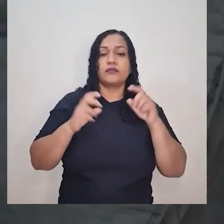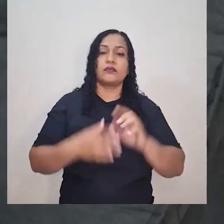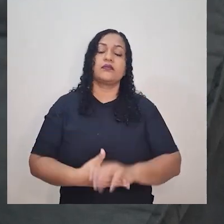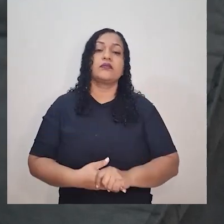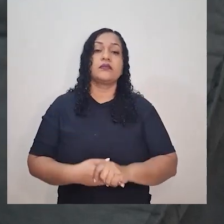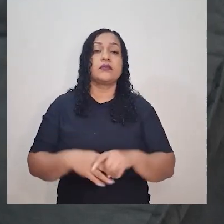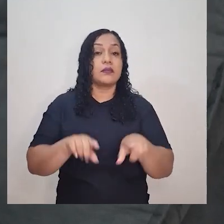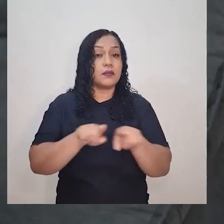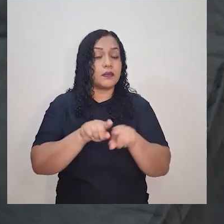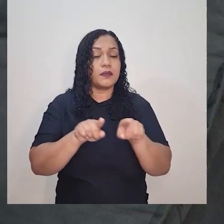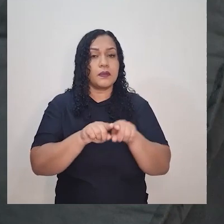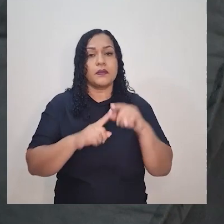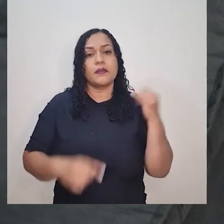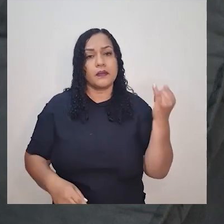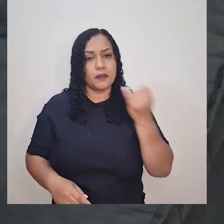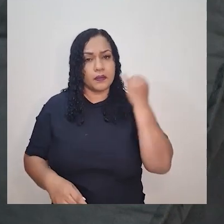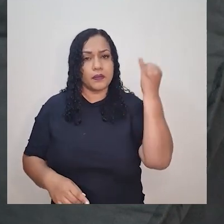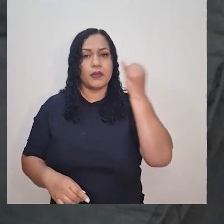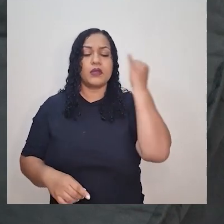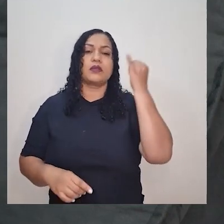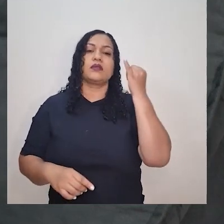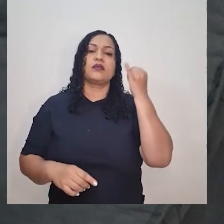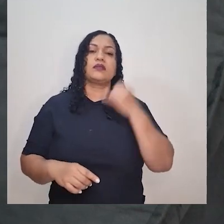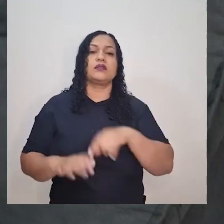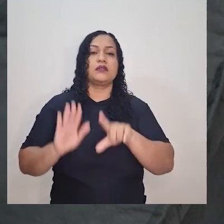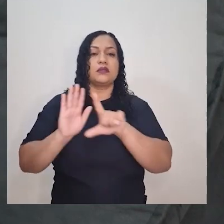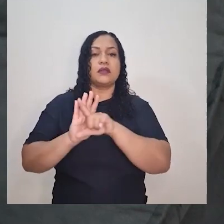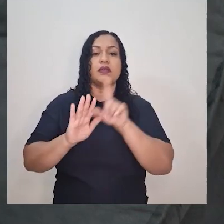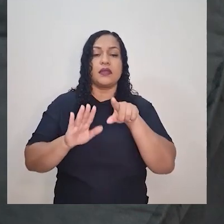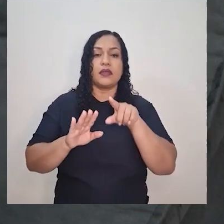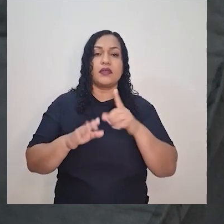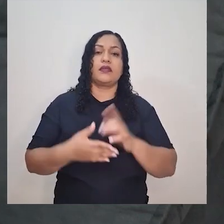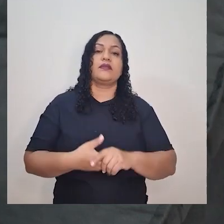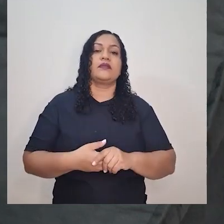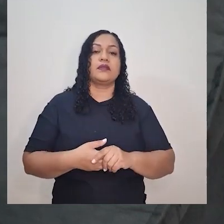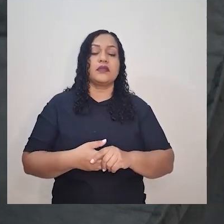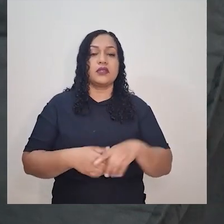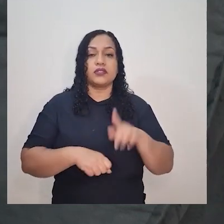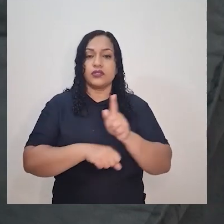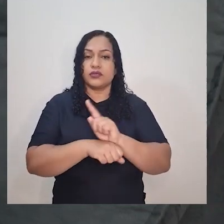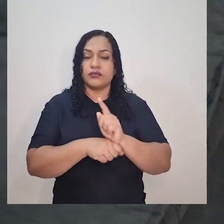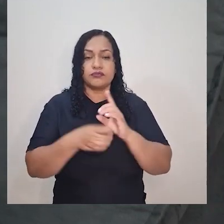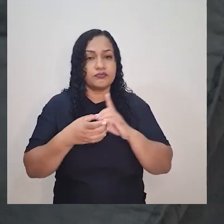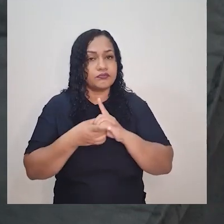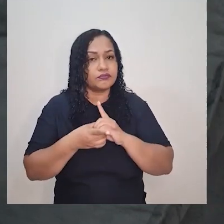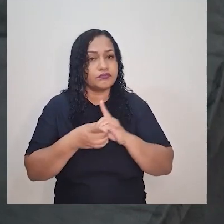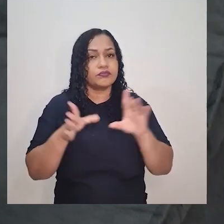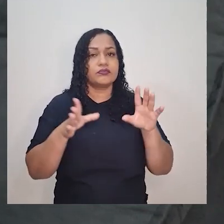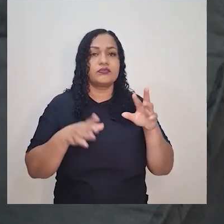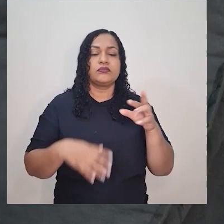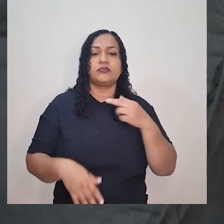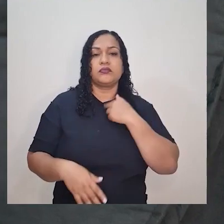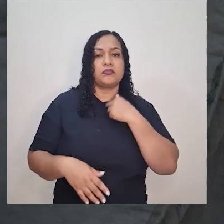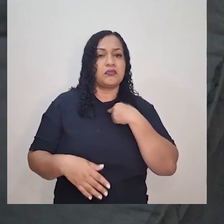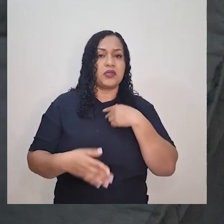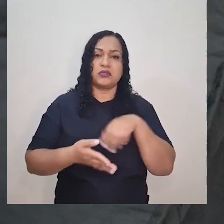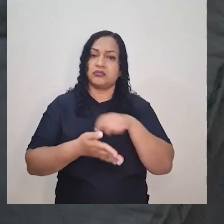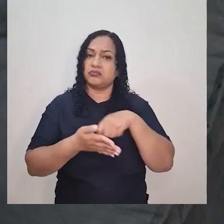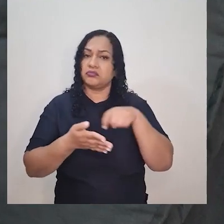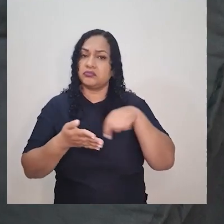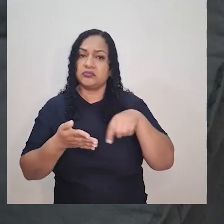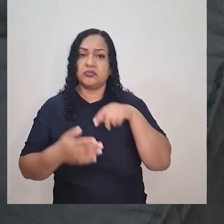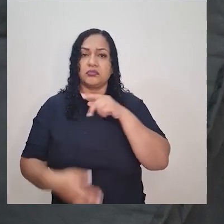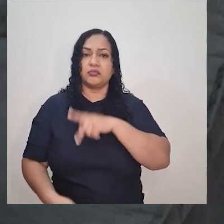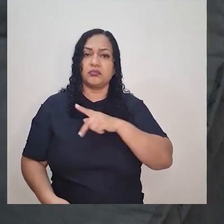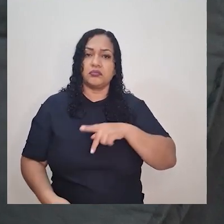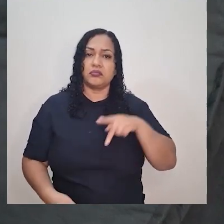muito importante também, que é constitucional, é o princípio da gestão democrática. Eu não posso construir, né, um projeto